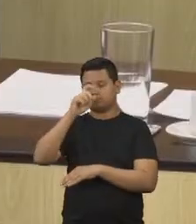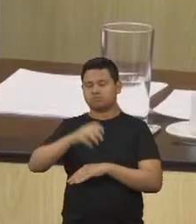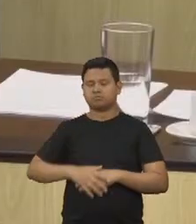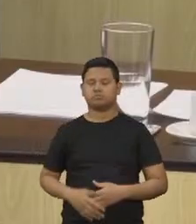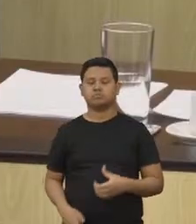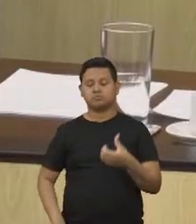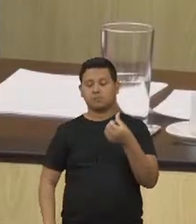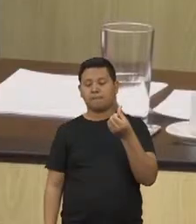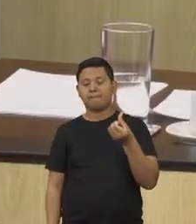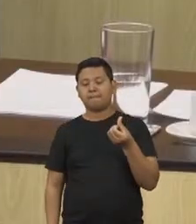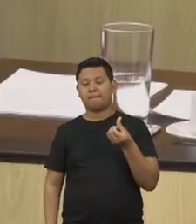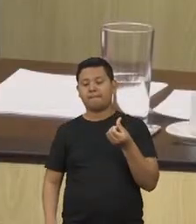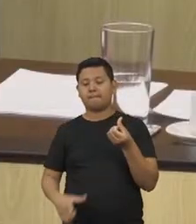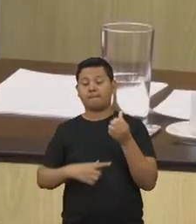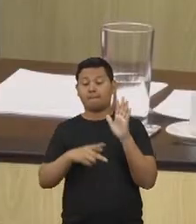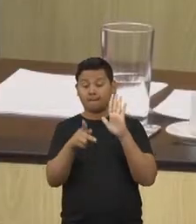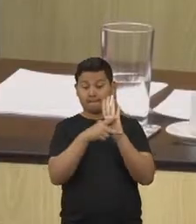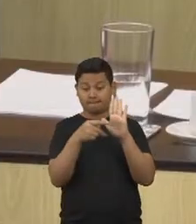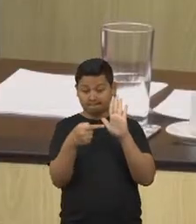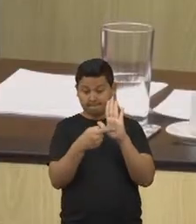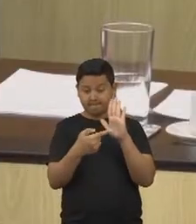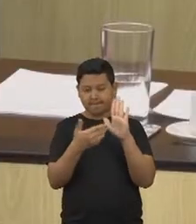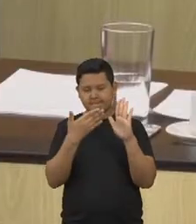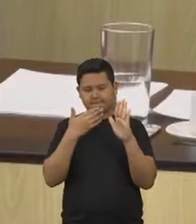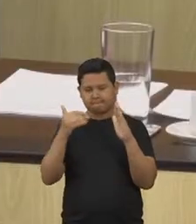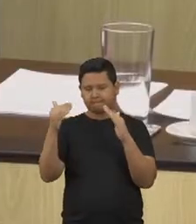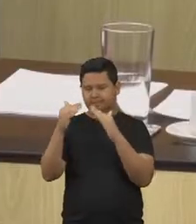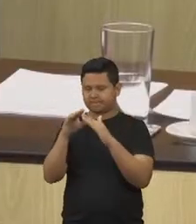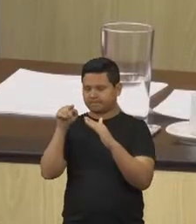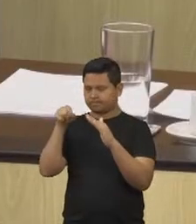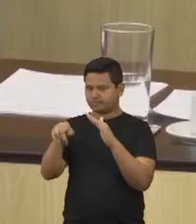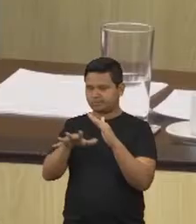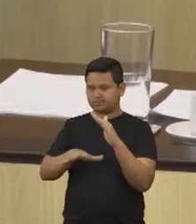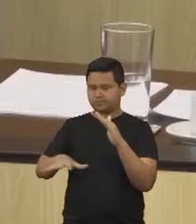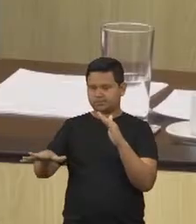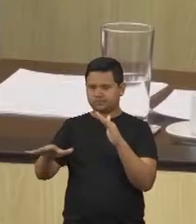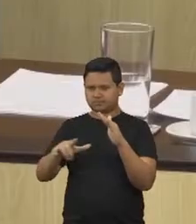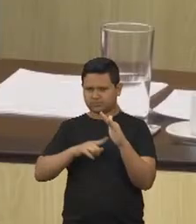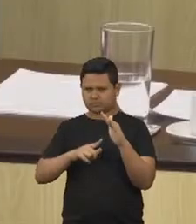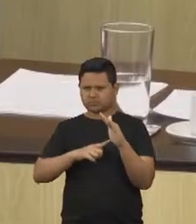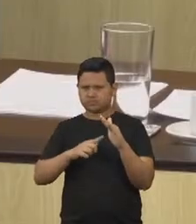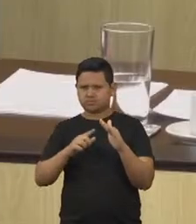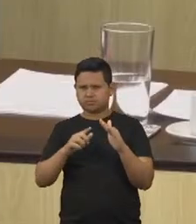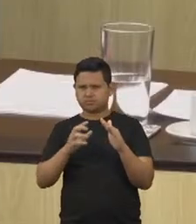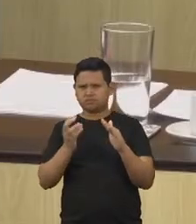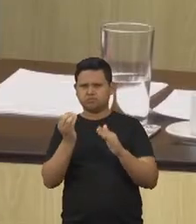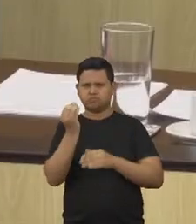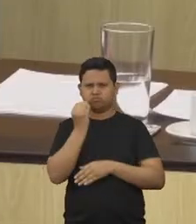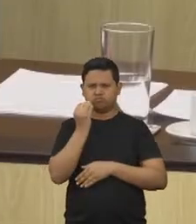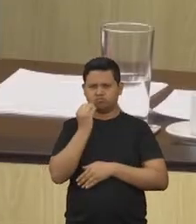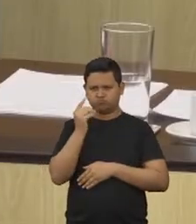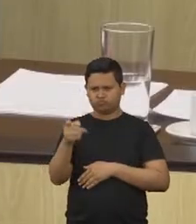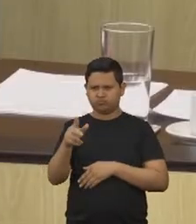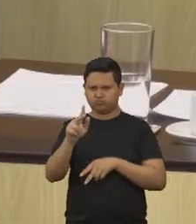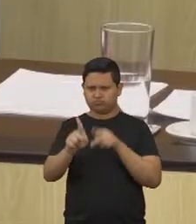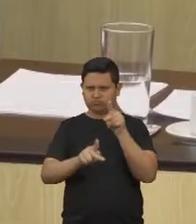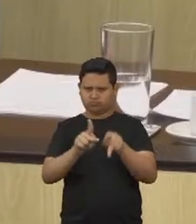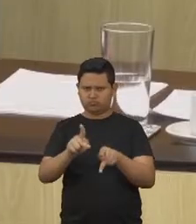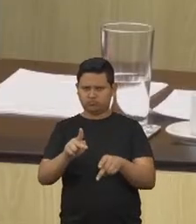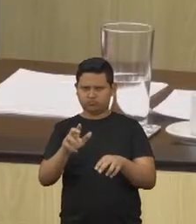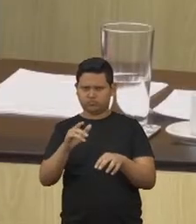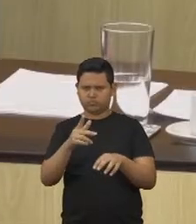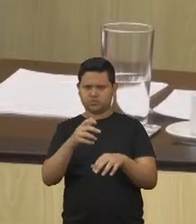6. O programa Melhor em Casa, no âmbito de Jacareí, tem disponível para a população as equipes